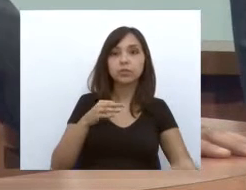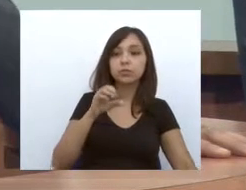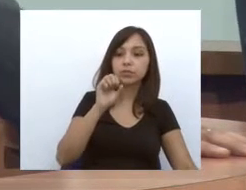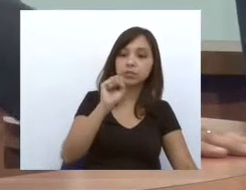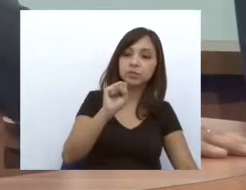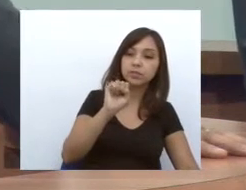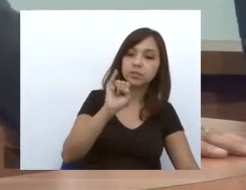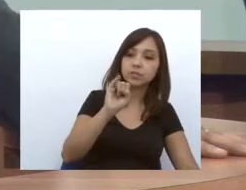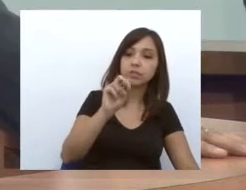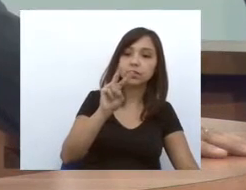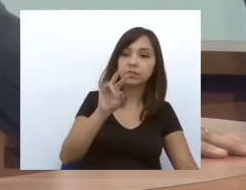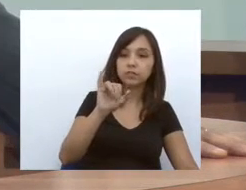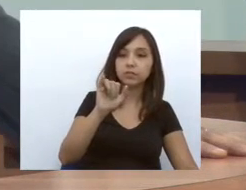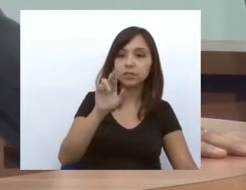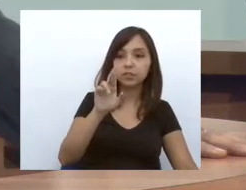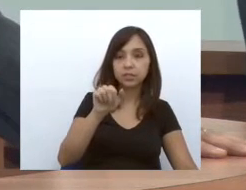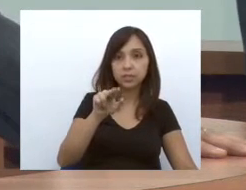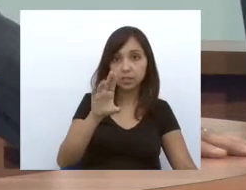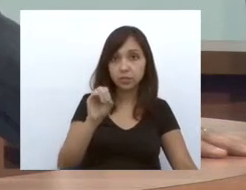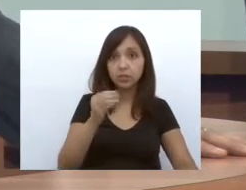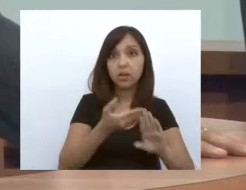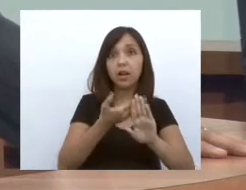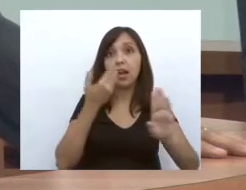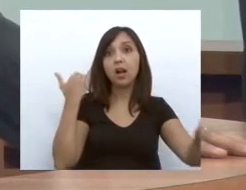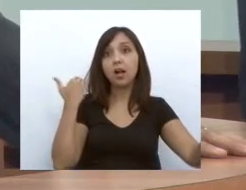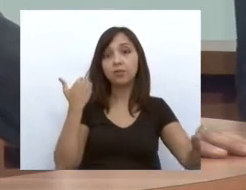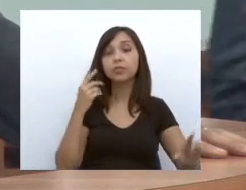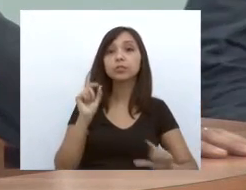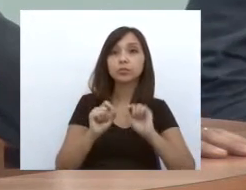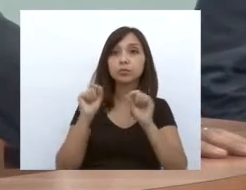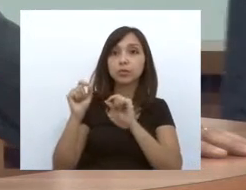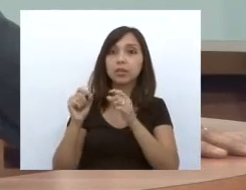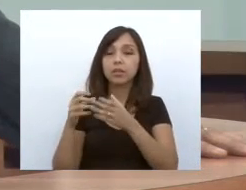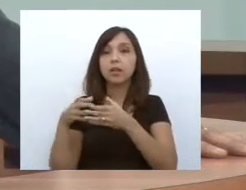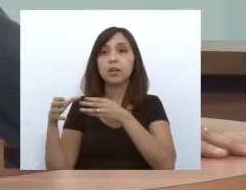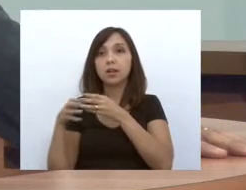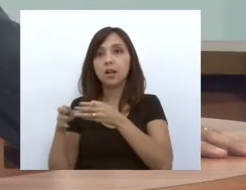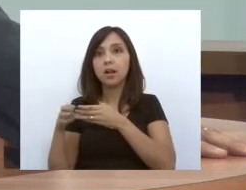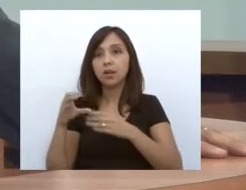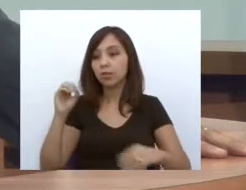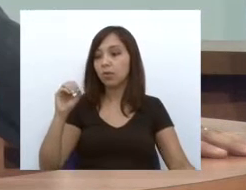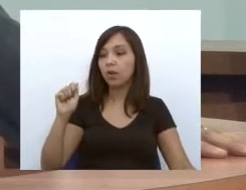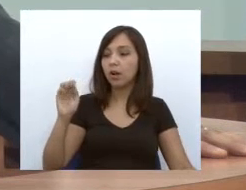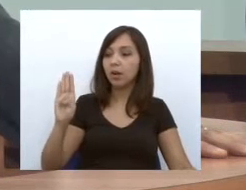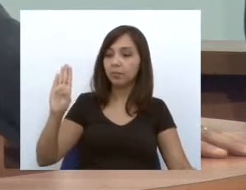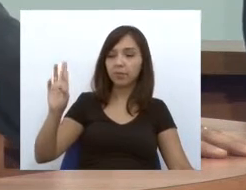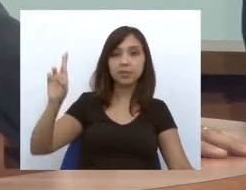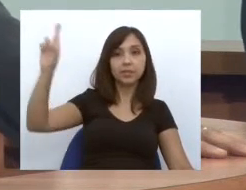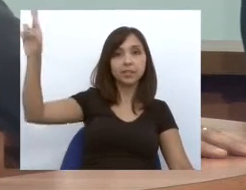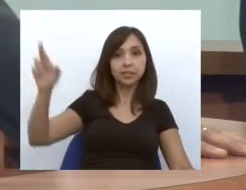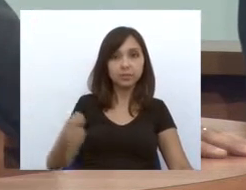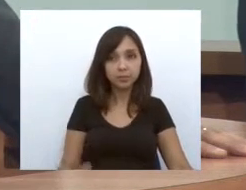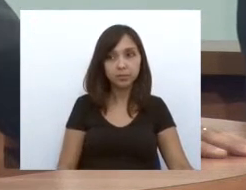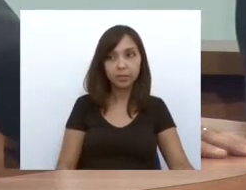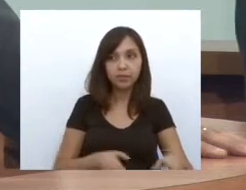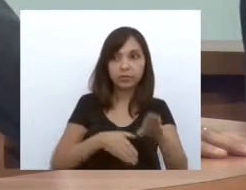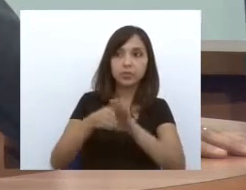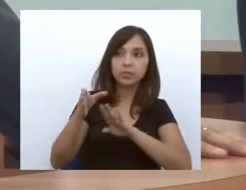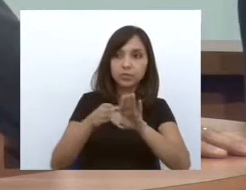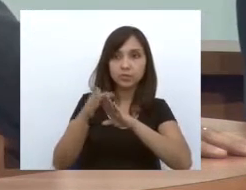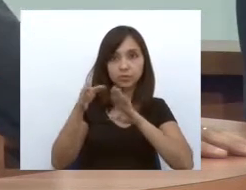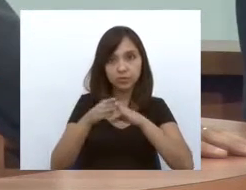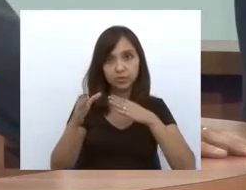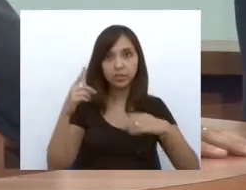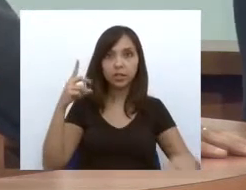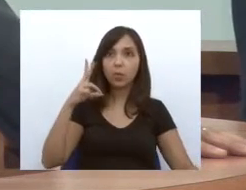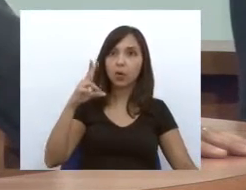Severino, se afastou para concorrer um cargo na OAB. Concorreu um cargo de conselheiro, que seria uma espécie de